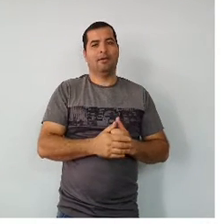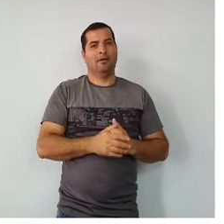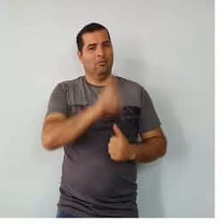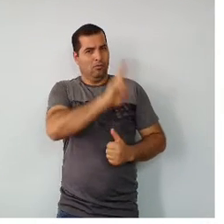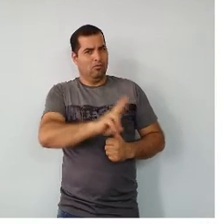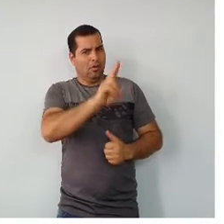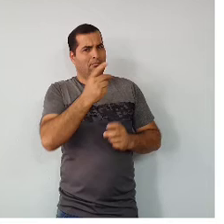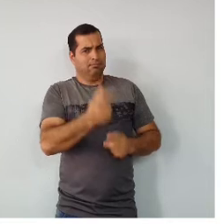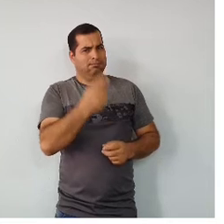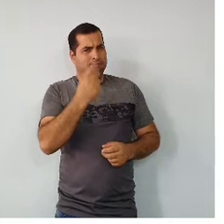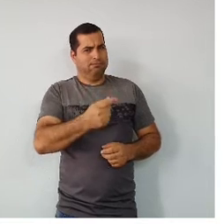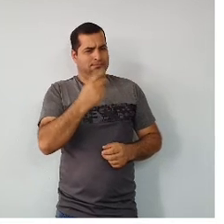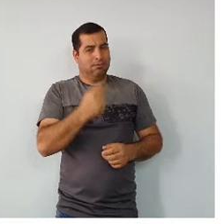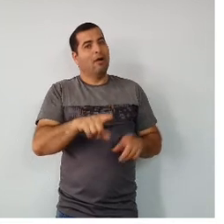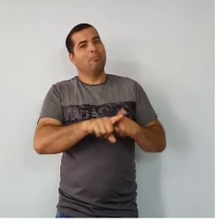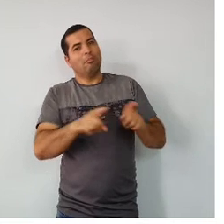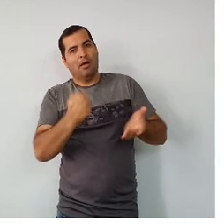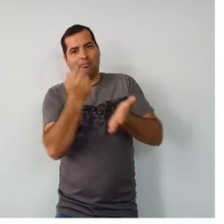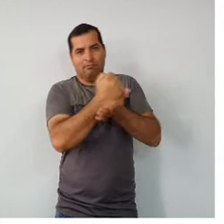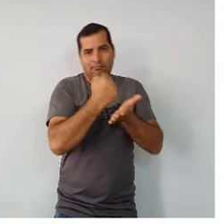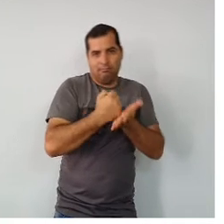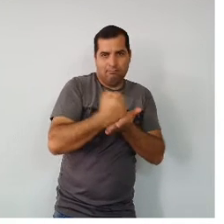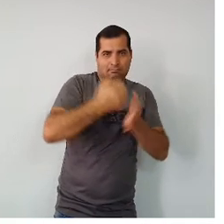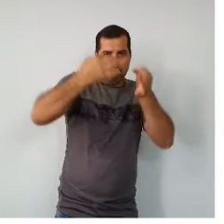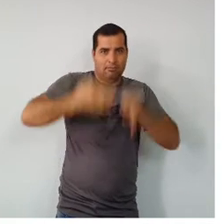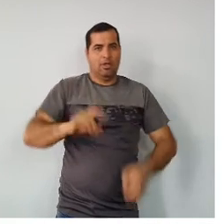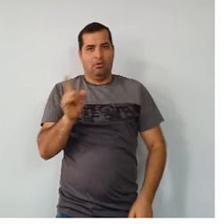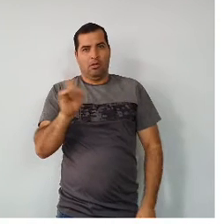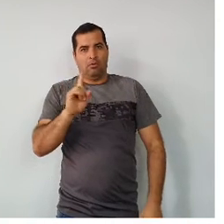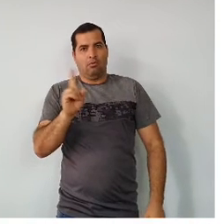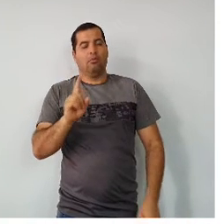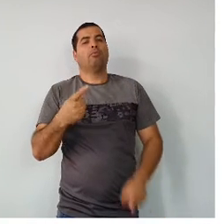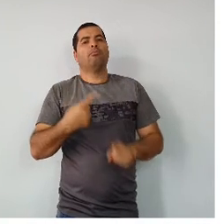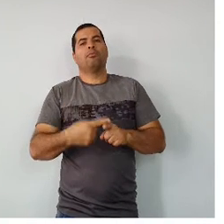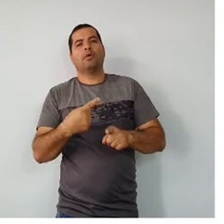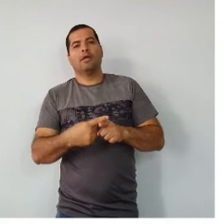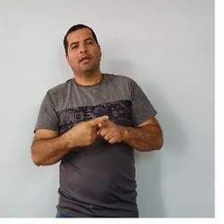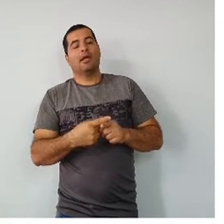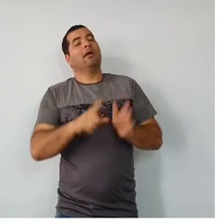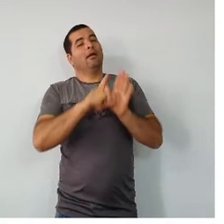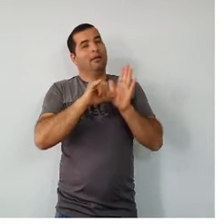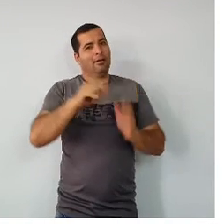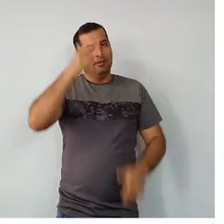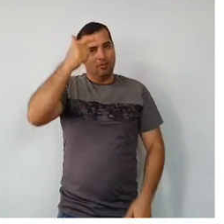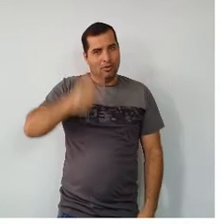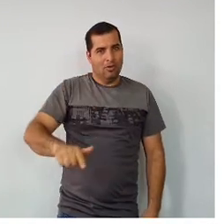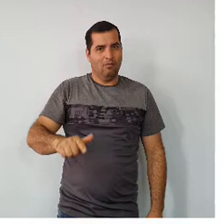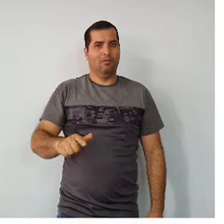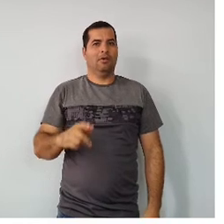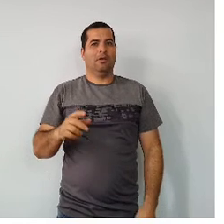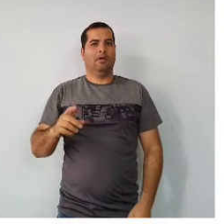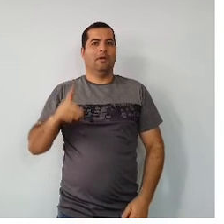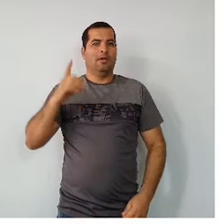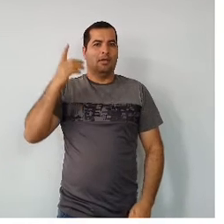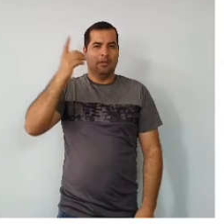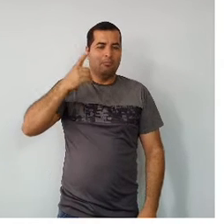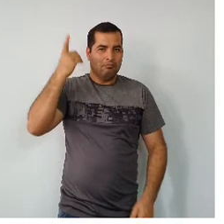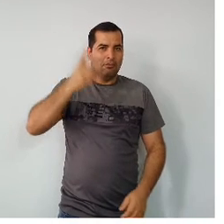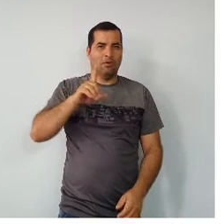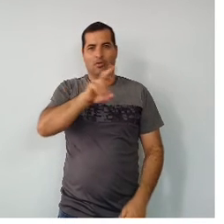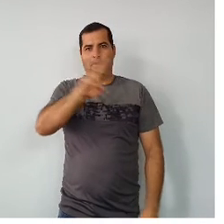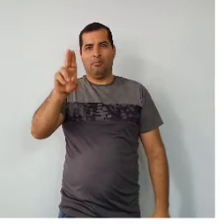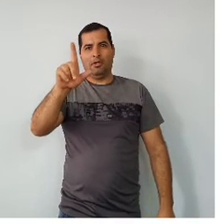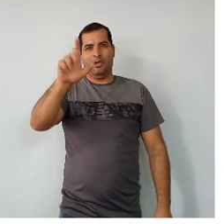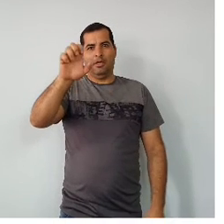estar sendo usado há muitos anos, ele não pôde ser registrado. Então, o projeto de lei do deputado senhor